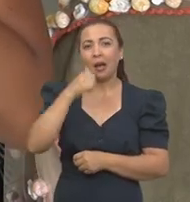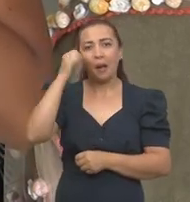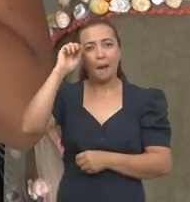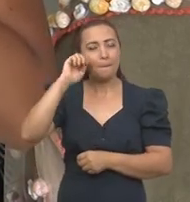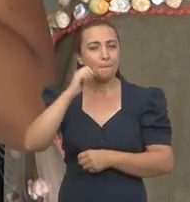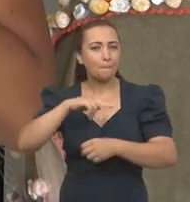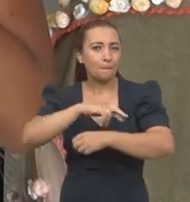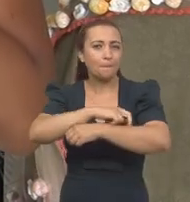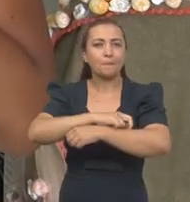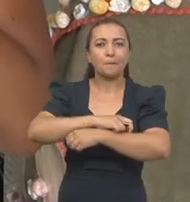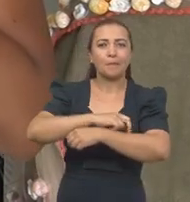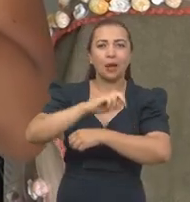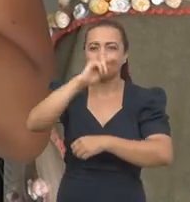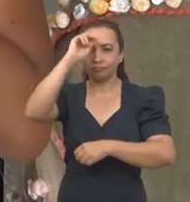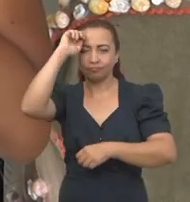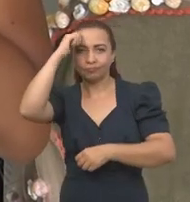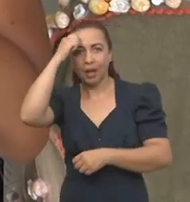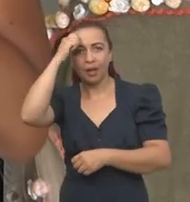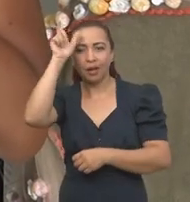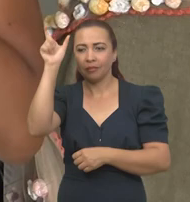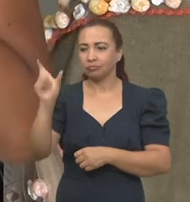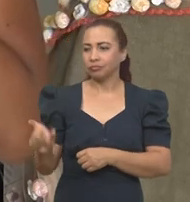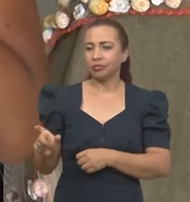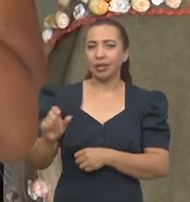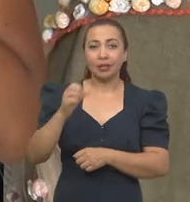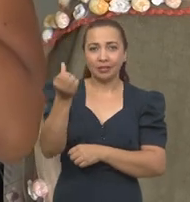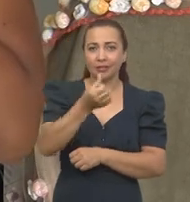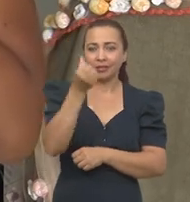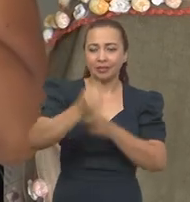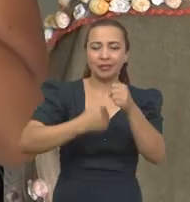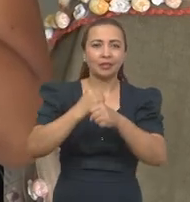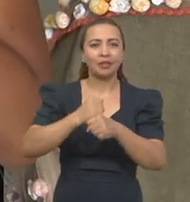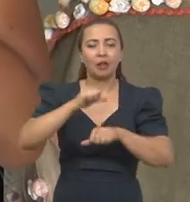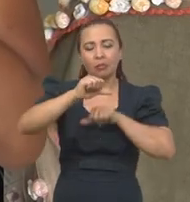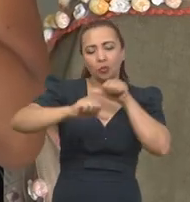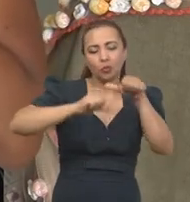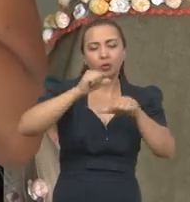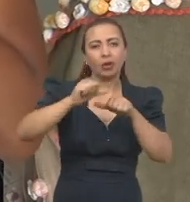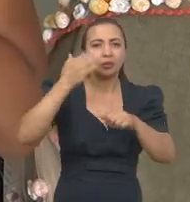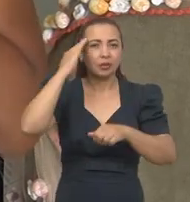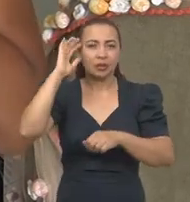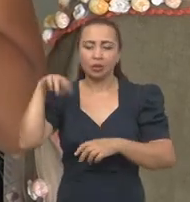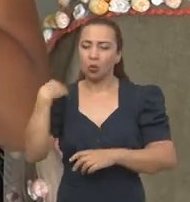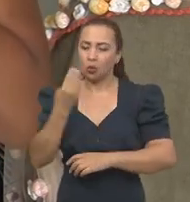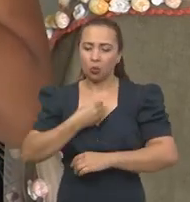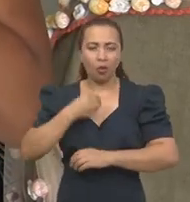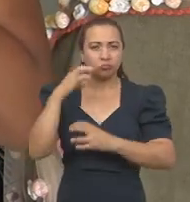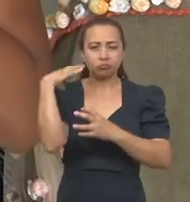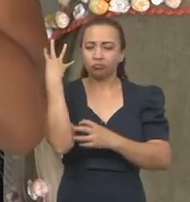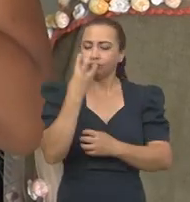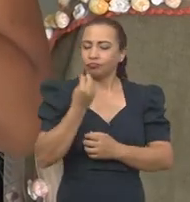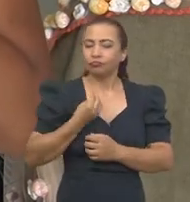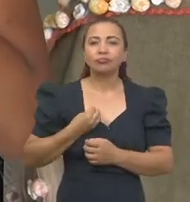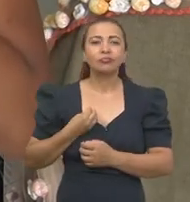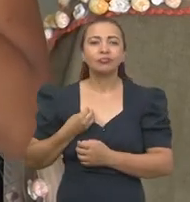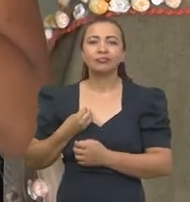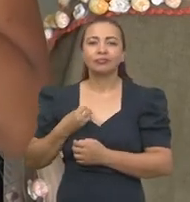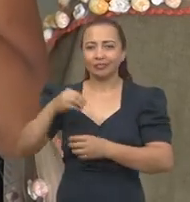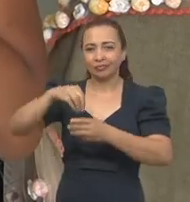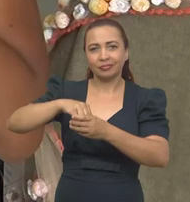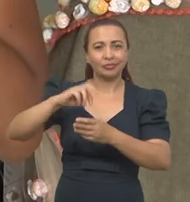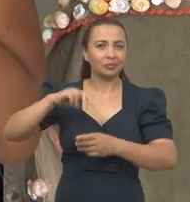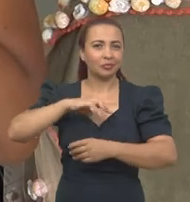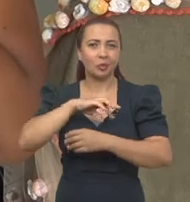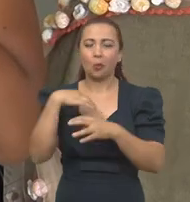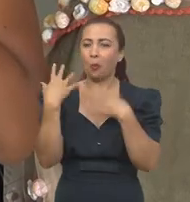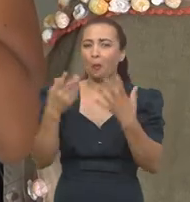e esse seis anos né a gente vem se modificando entendendo cada vez mais o nosso Essência né na moda